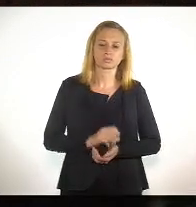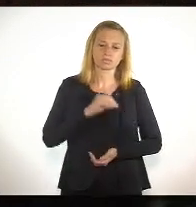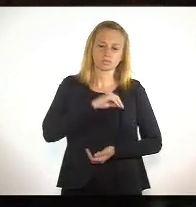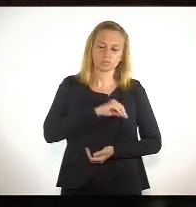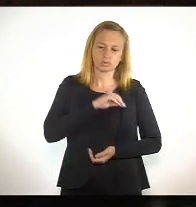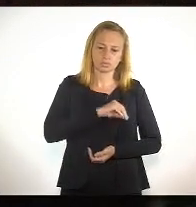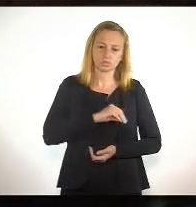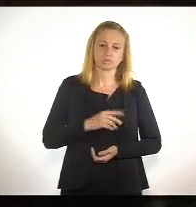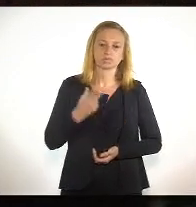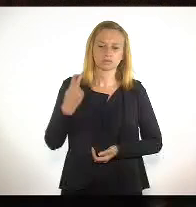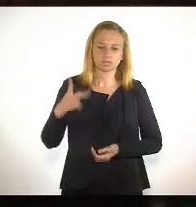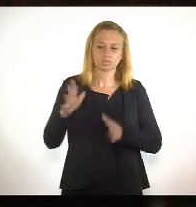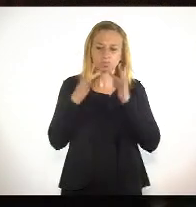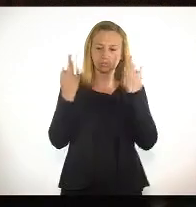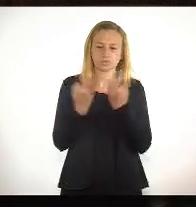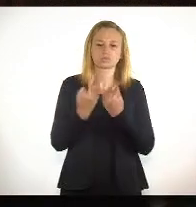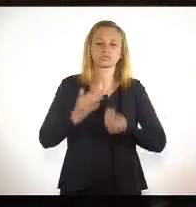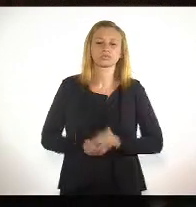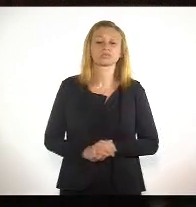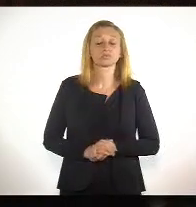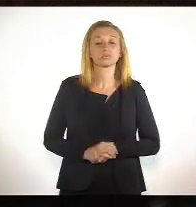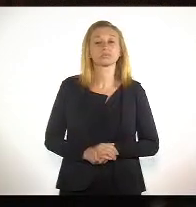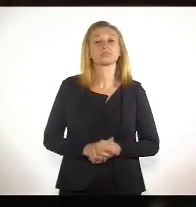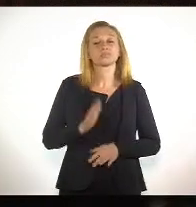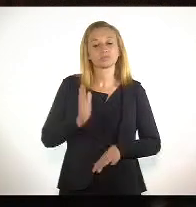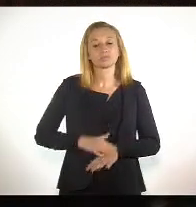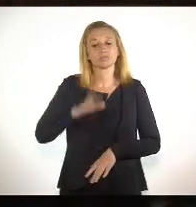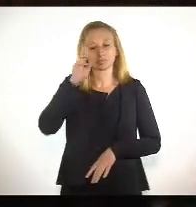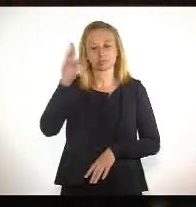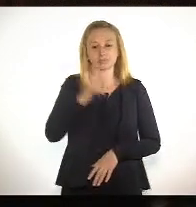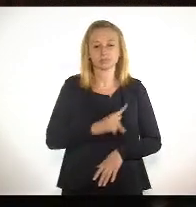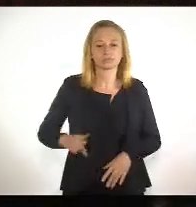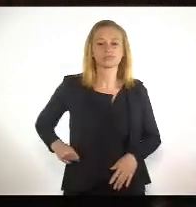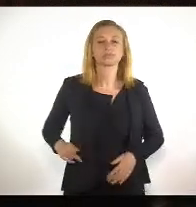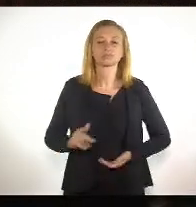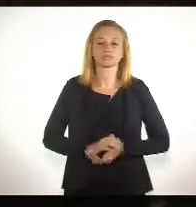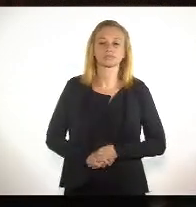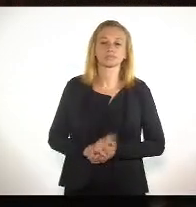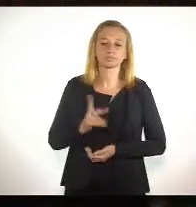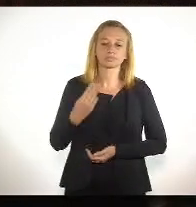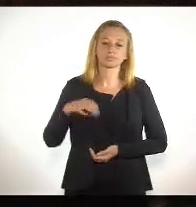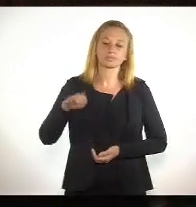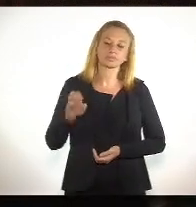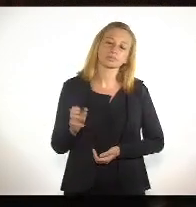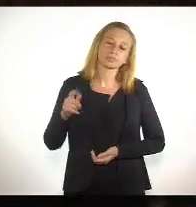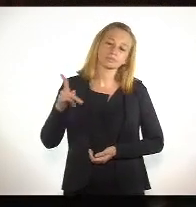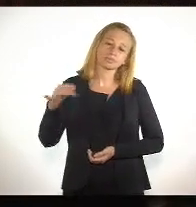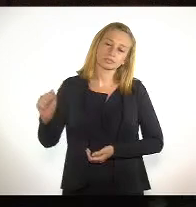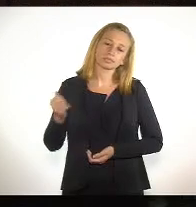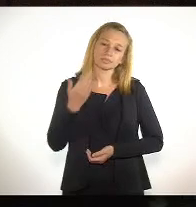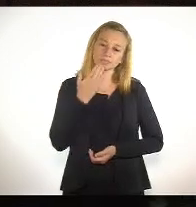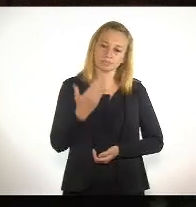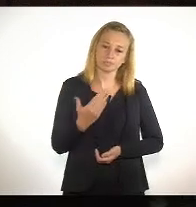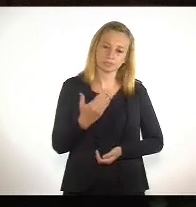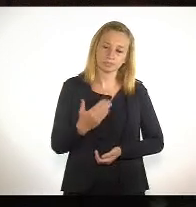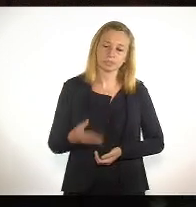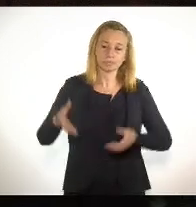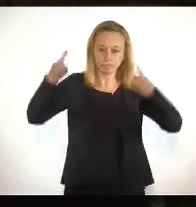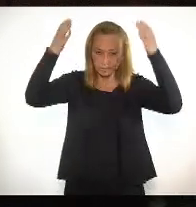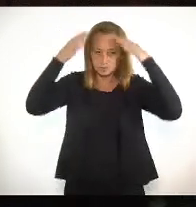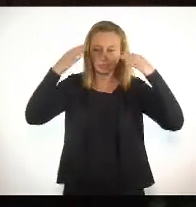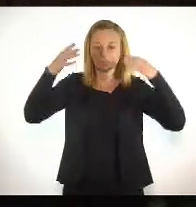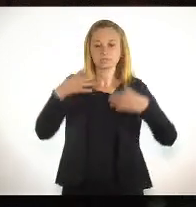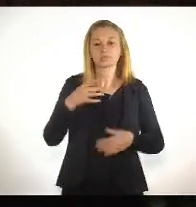também as suas famílias. E mais, senhora presidente, Henrique Dias pediu ao rei Dom